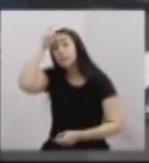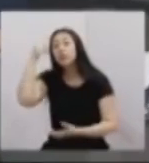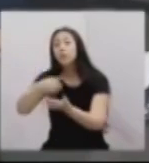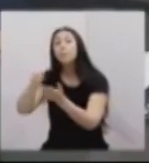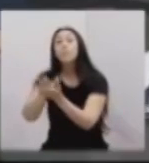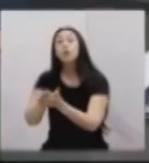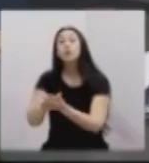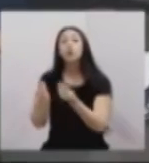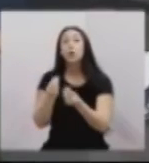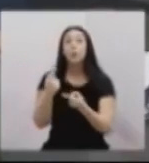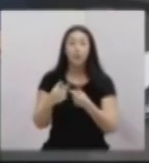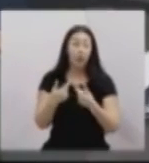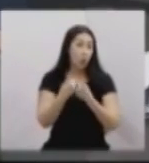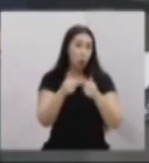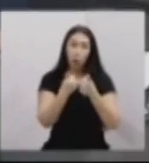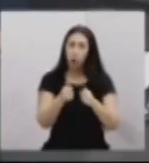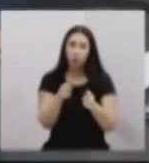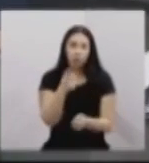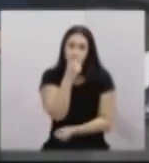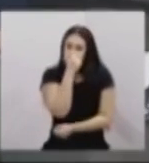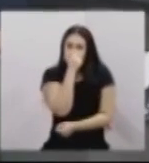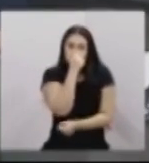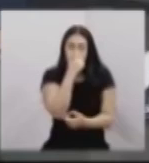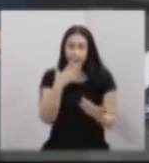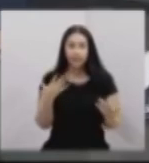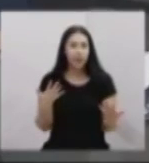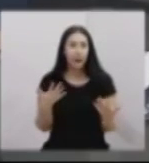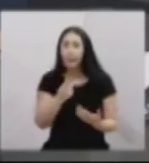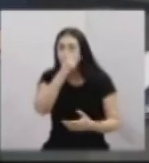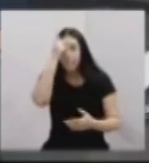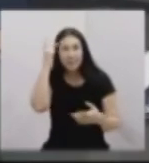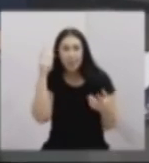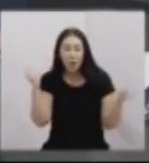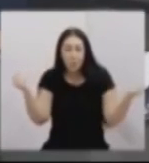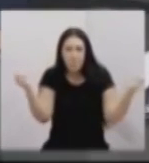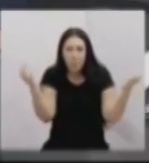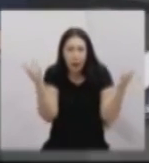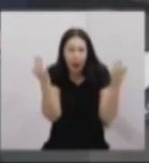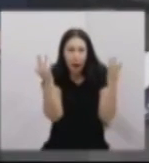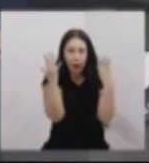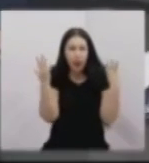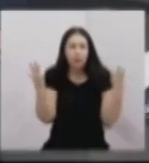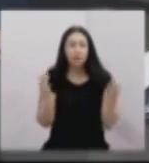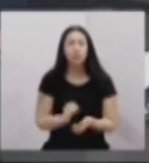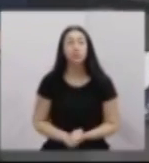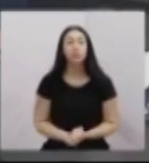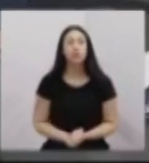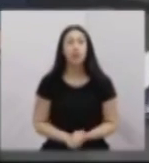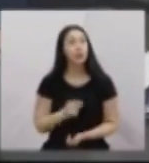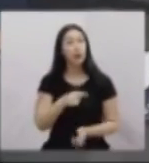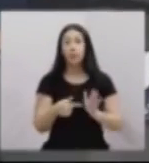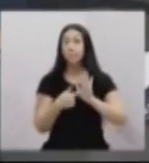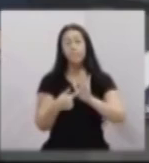por deixar os ônibus superlotados, deixar os ônibus com pessoas saindo quase pela janela, ali sendo um vetor claro